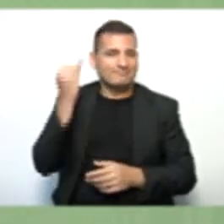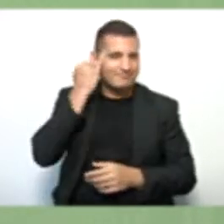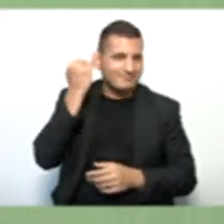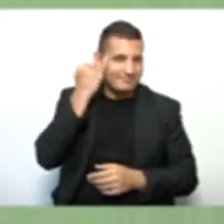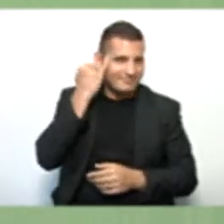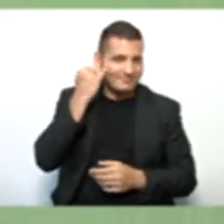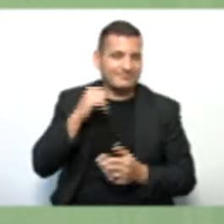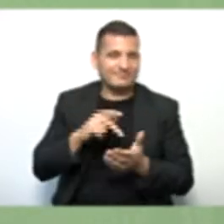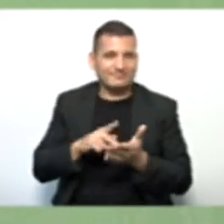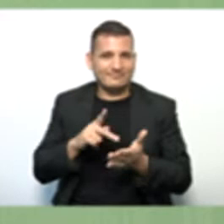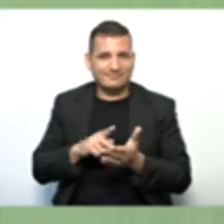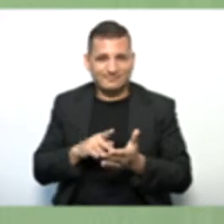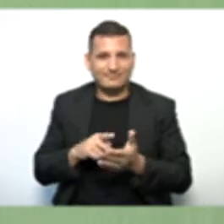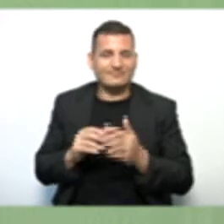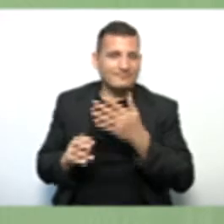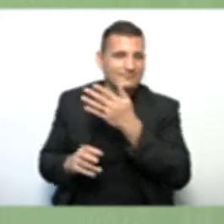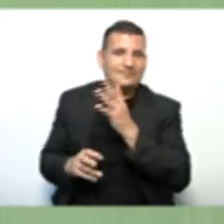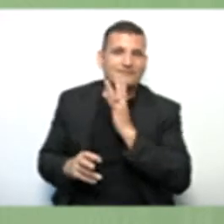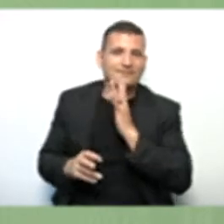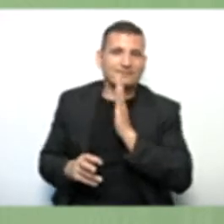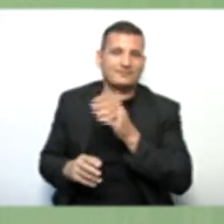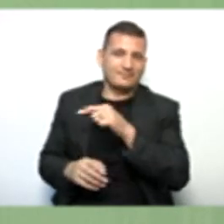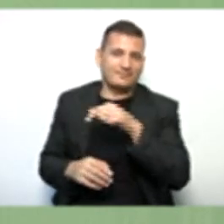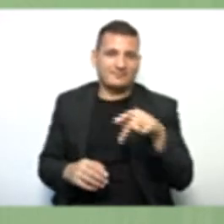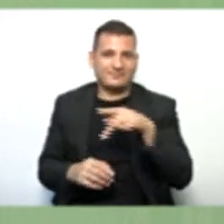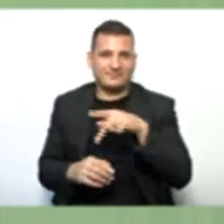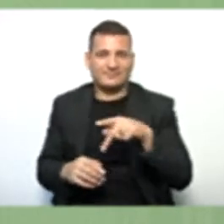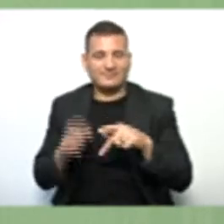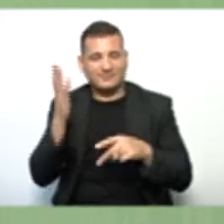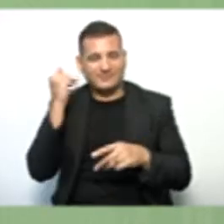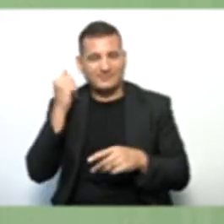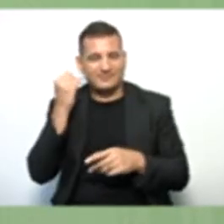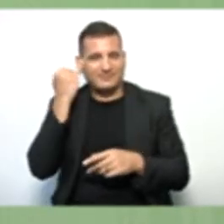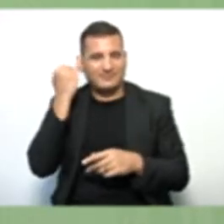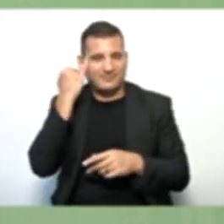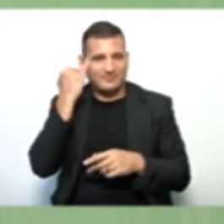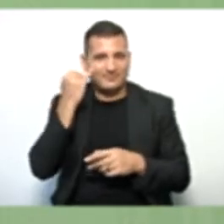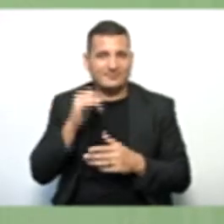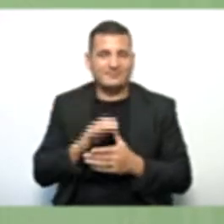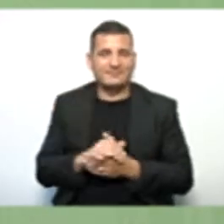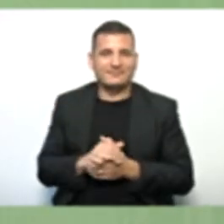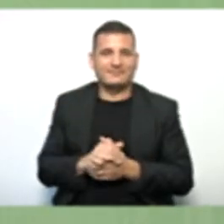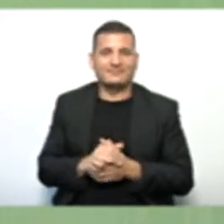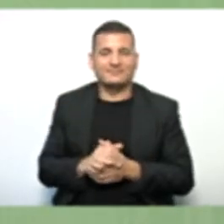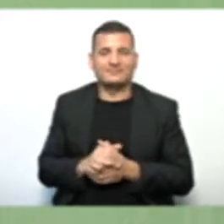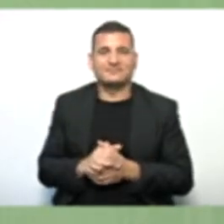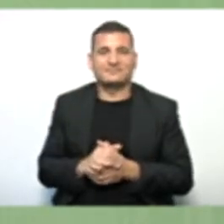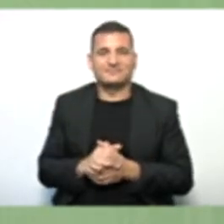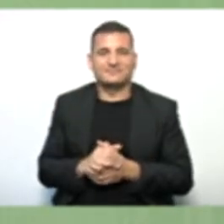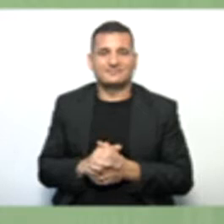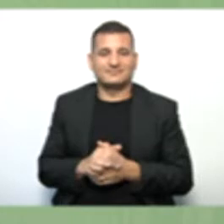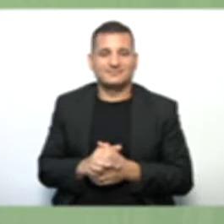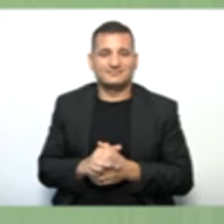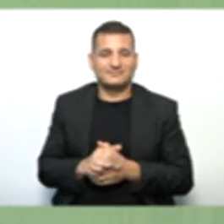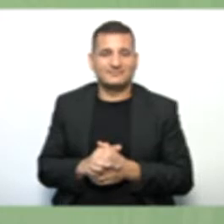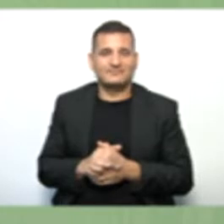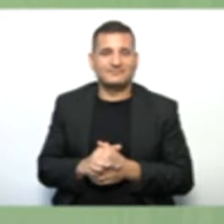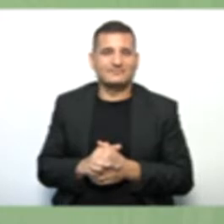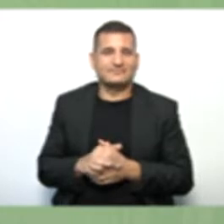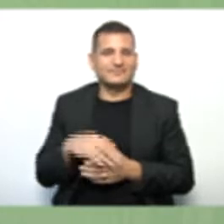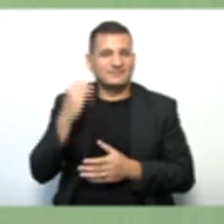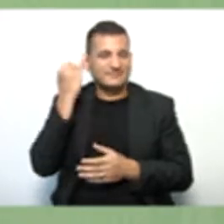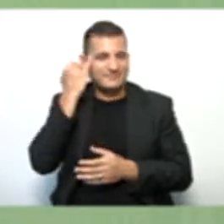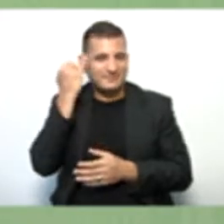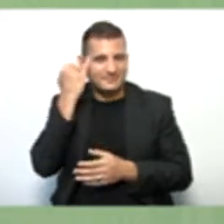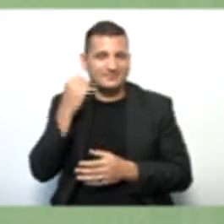Preguiça. Olha aí, ó. O professor já conhece, né, professor? Programador é preguiçoso, preguiçoso, né, professor? Não tem como, né, professor? A gente tem